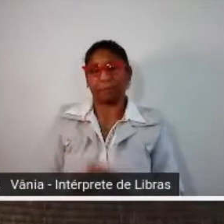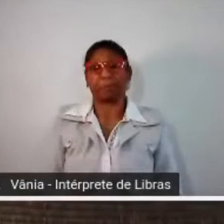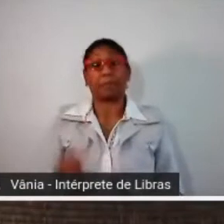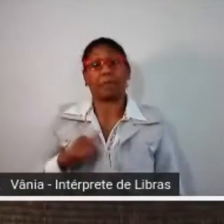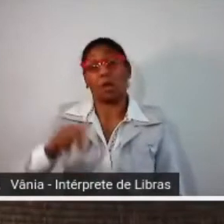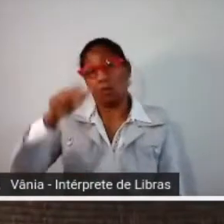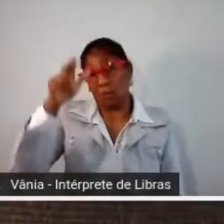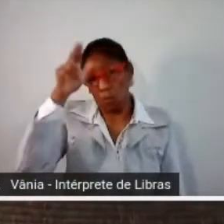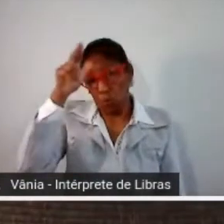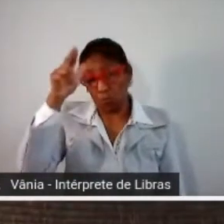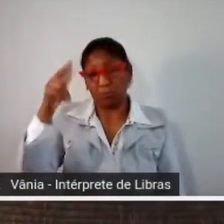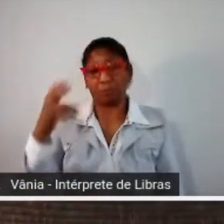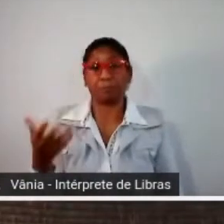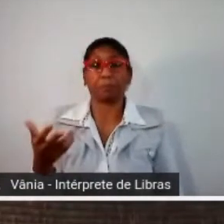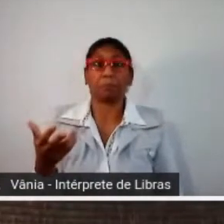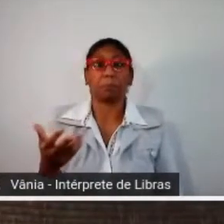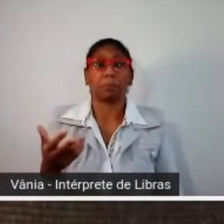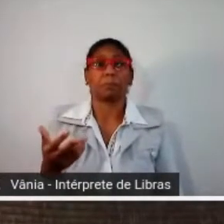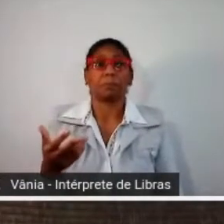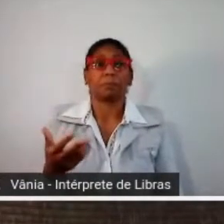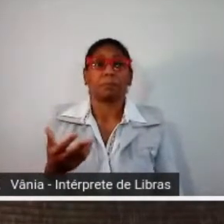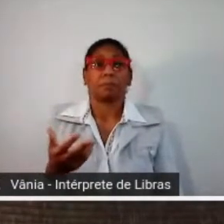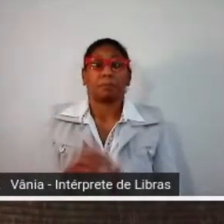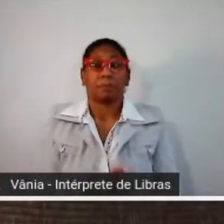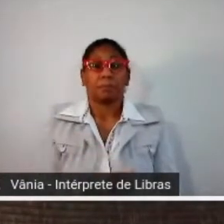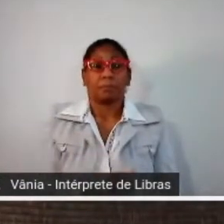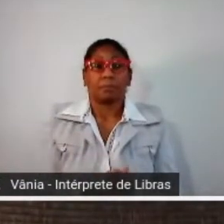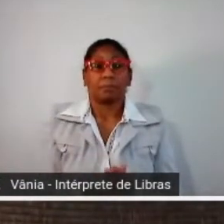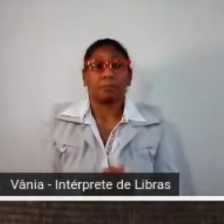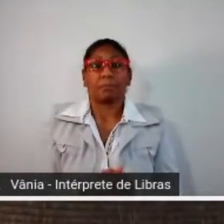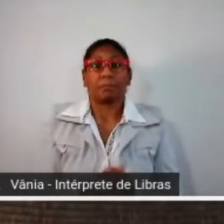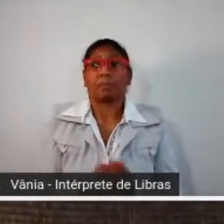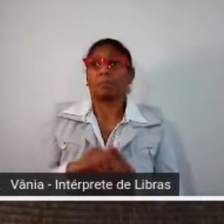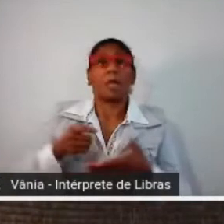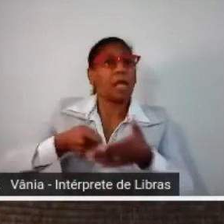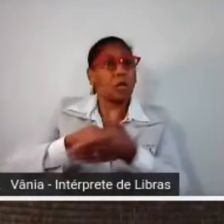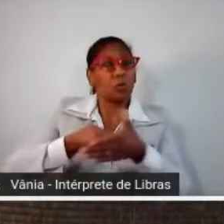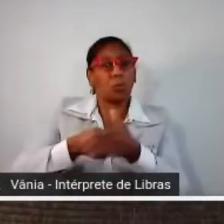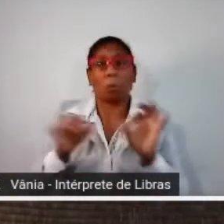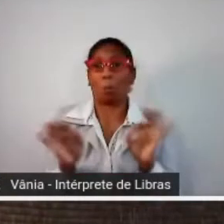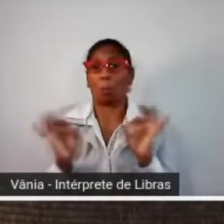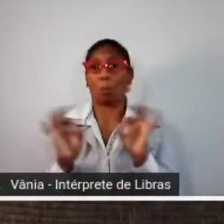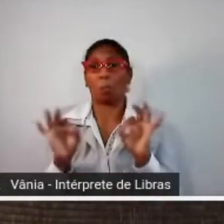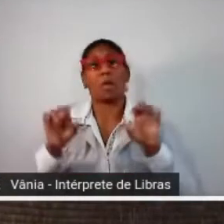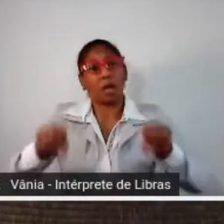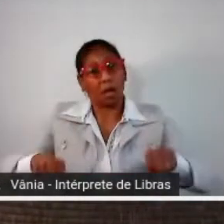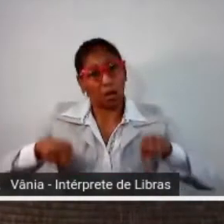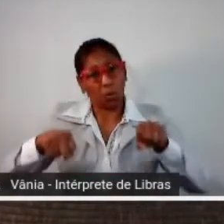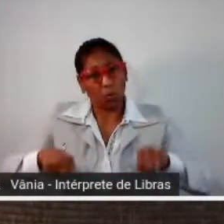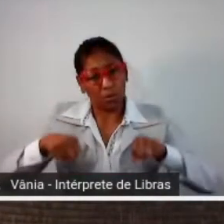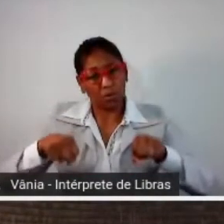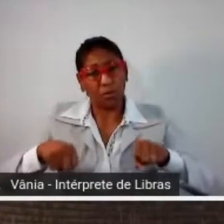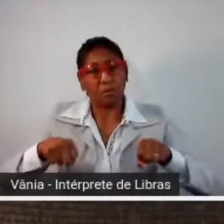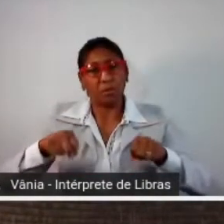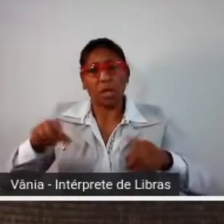Hamburgo, né, que, se eu não me engano, a gente nem chegou a ter recursos também, né, da região, Canoas, todas